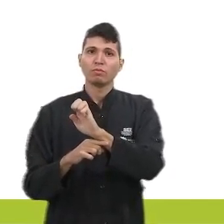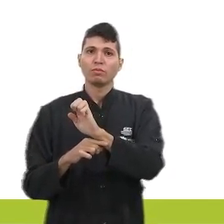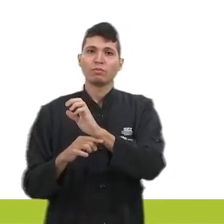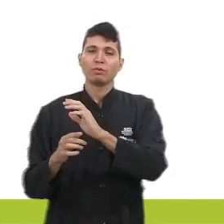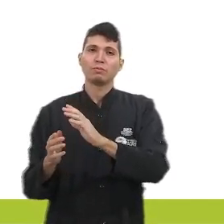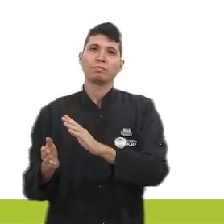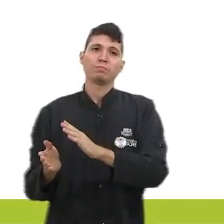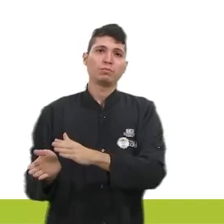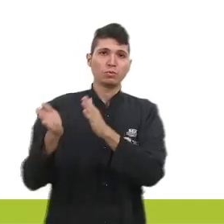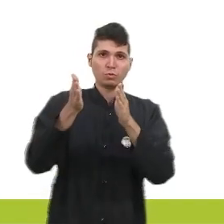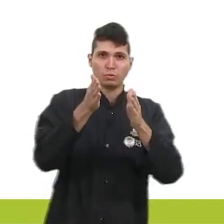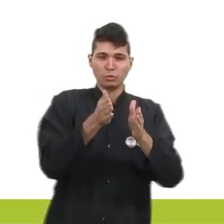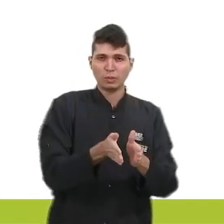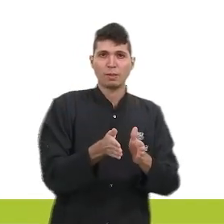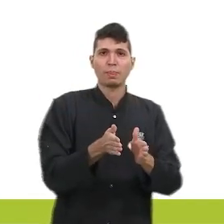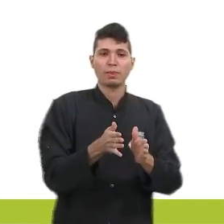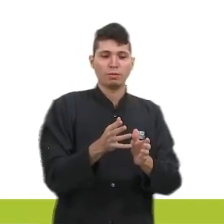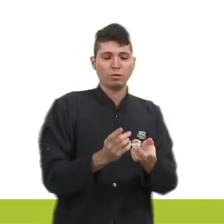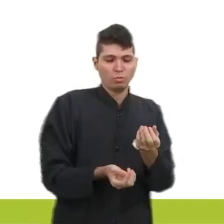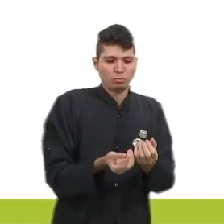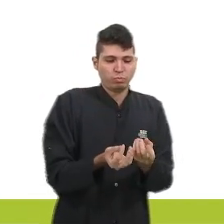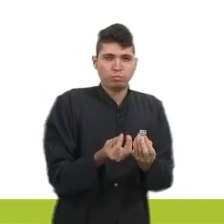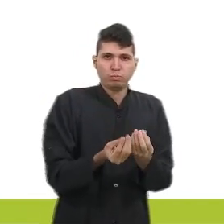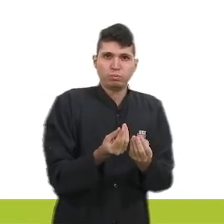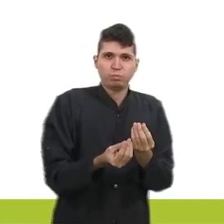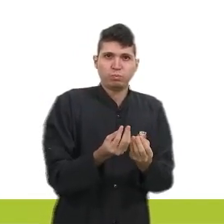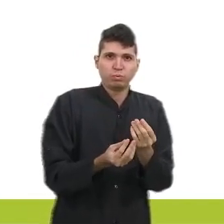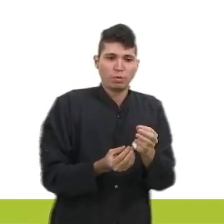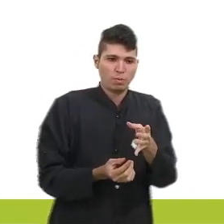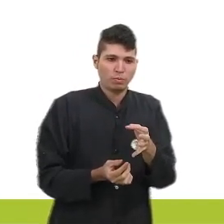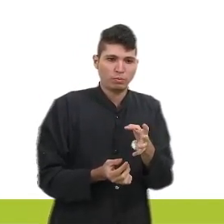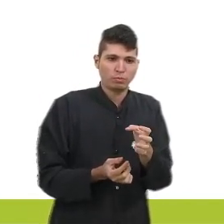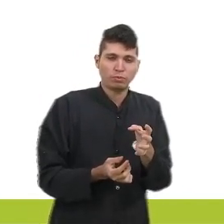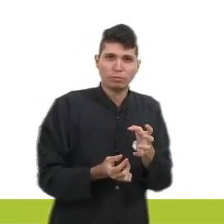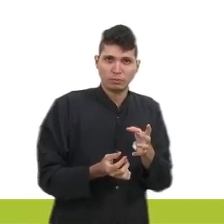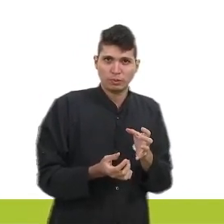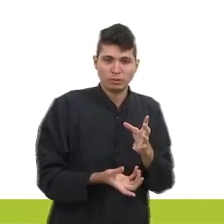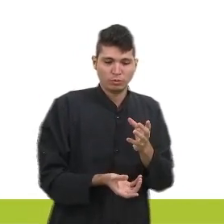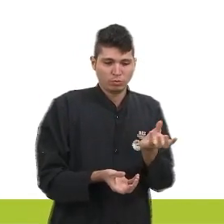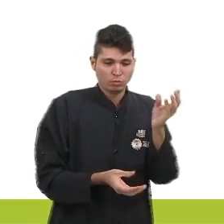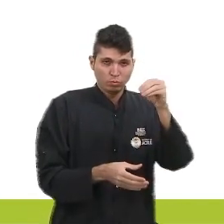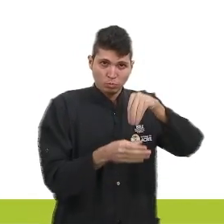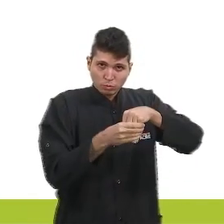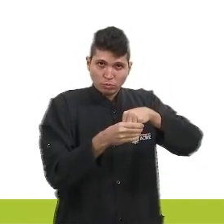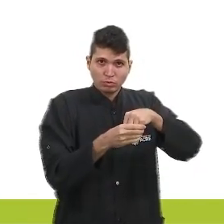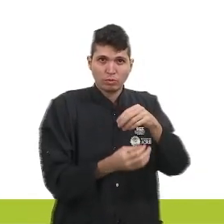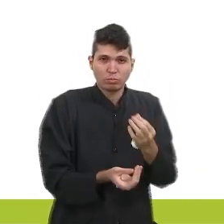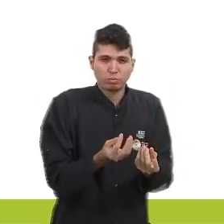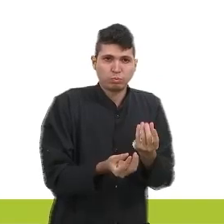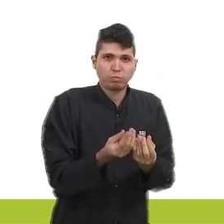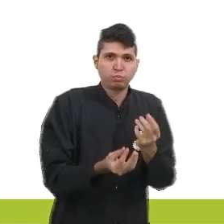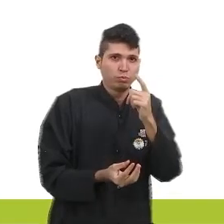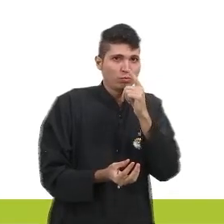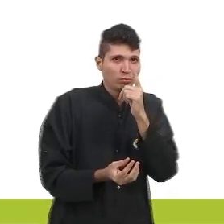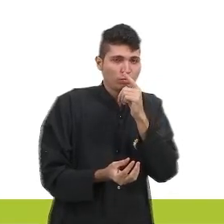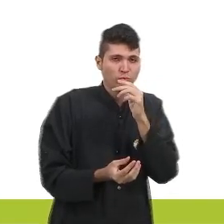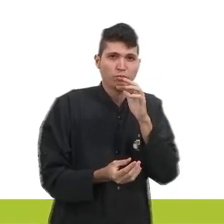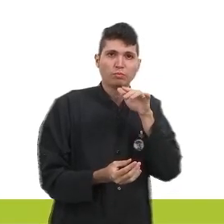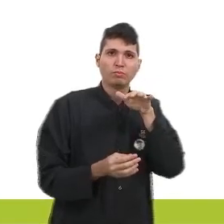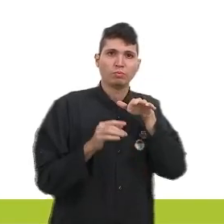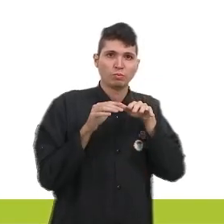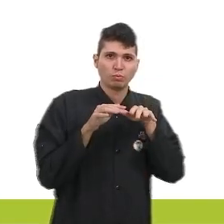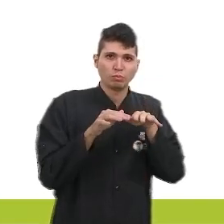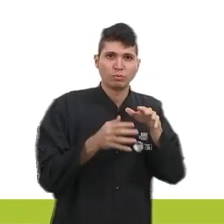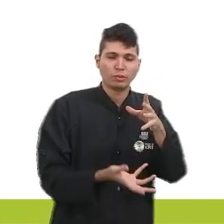algumas bactérias vão interagir e vão fermentar esse líquido, esse caldo de cana, e a